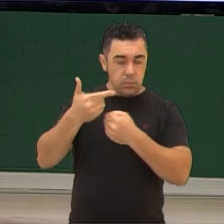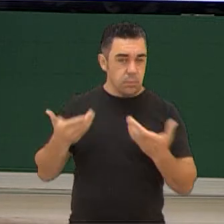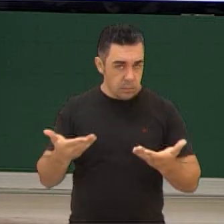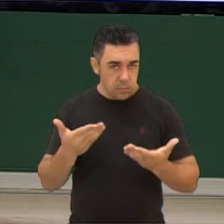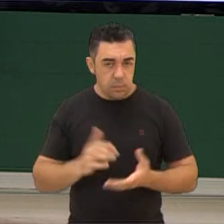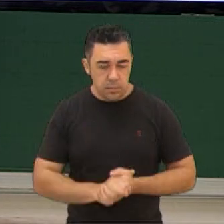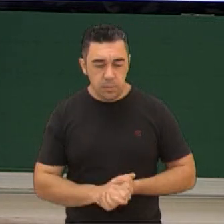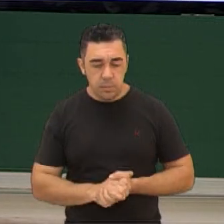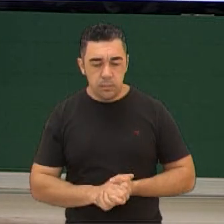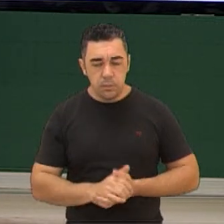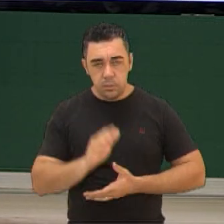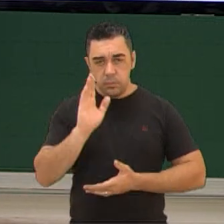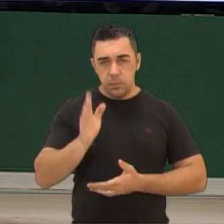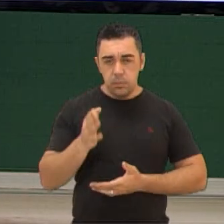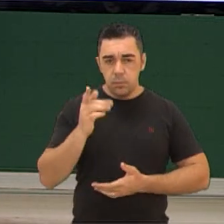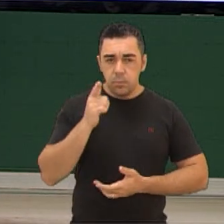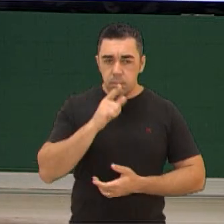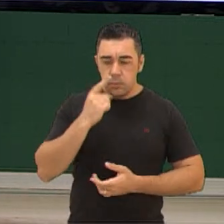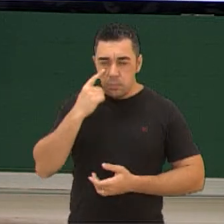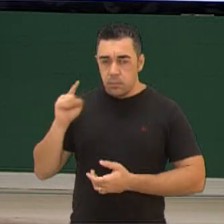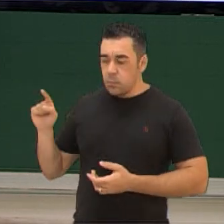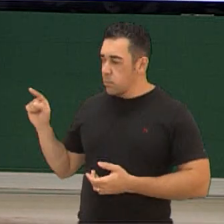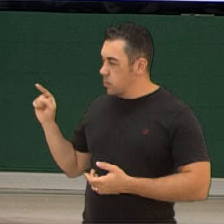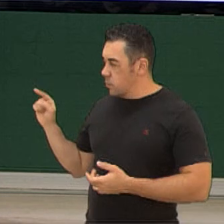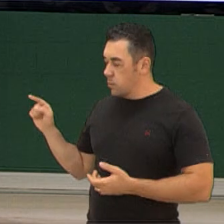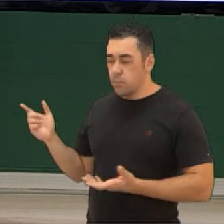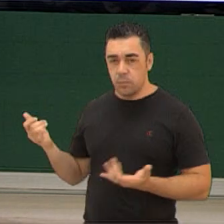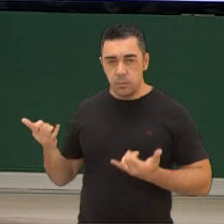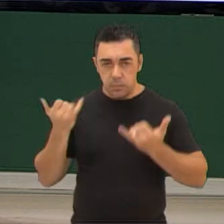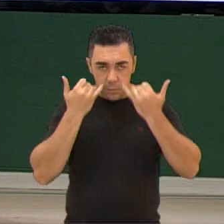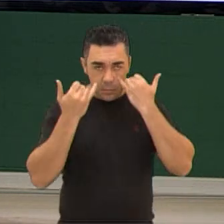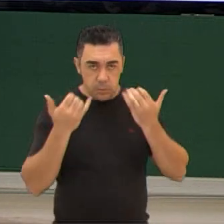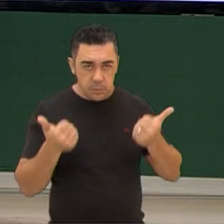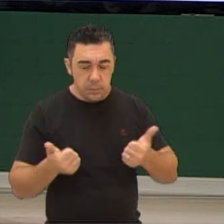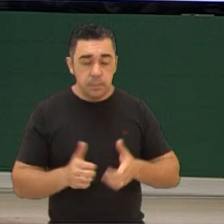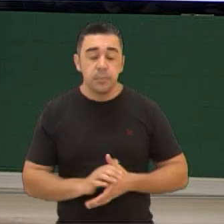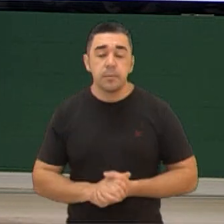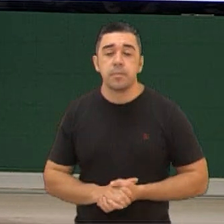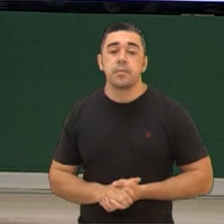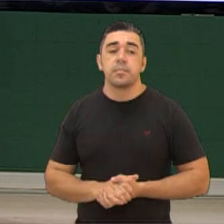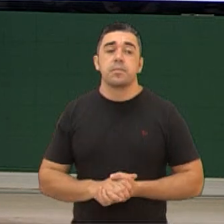quadrado. Então você já conseguiu representar essa informação.